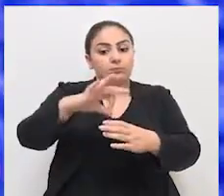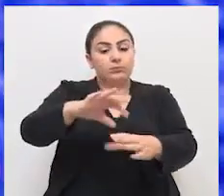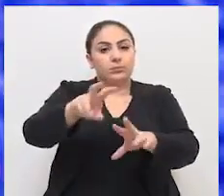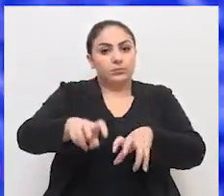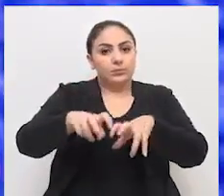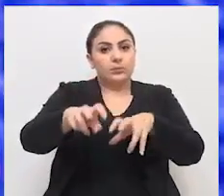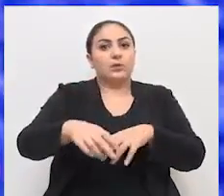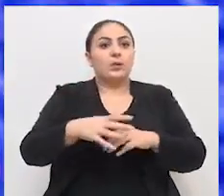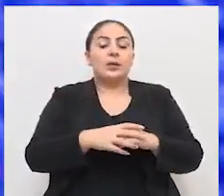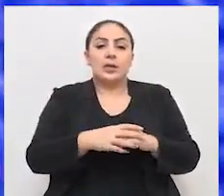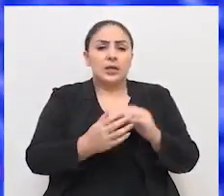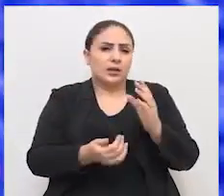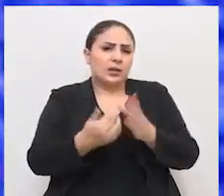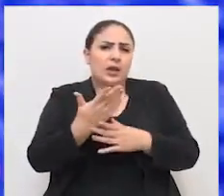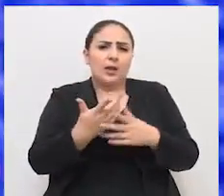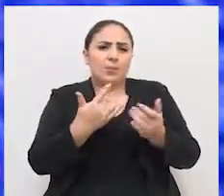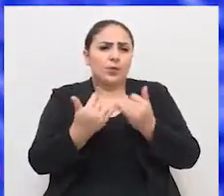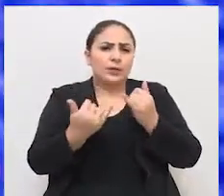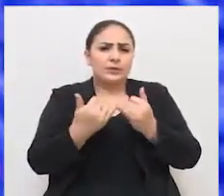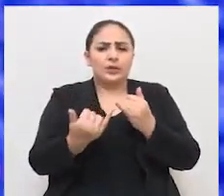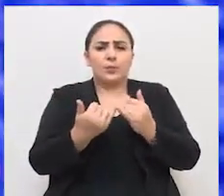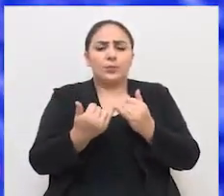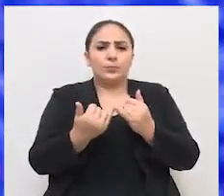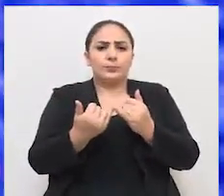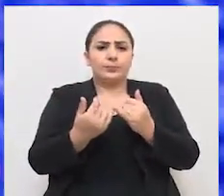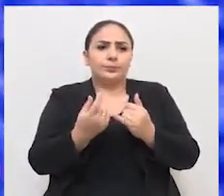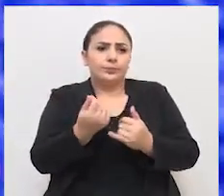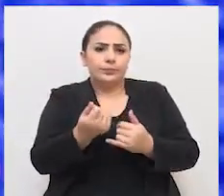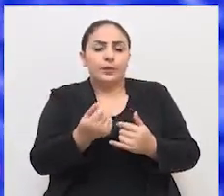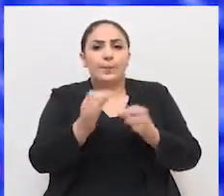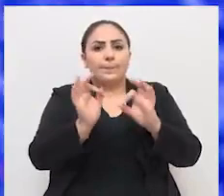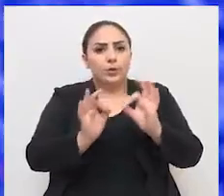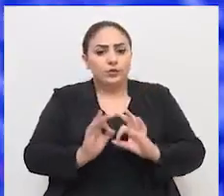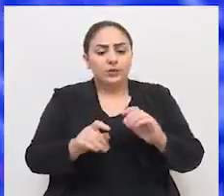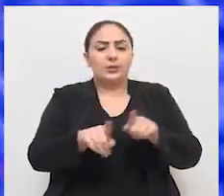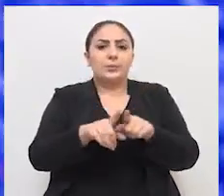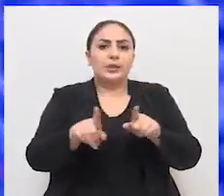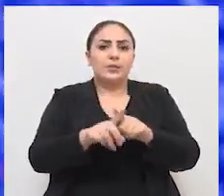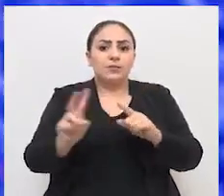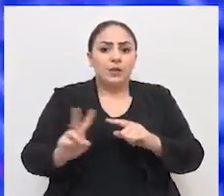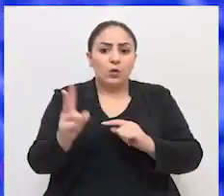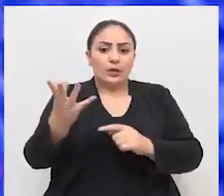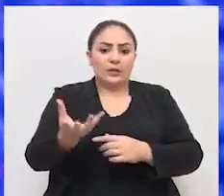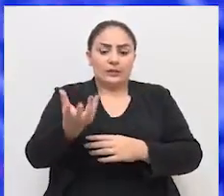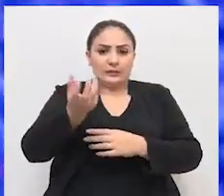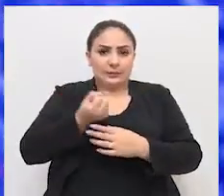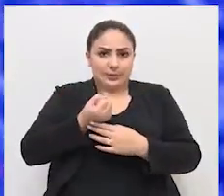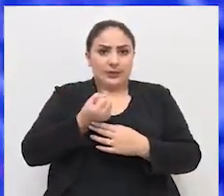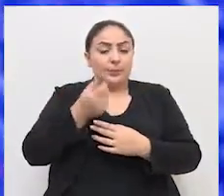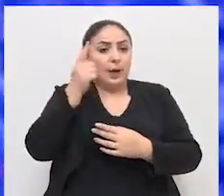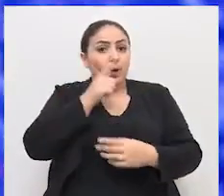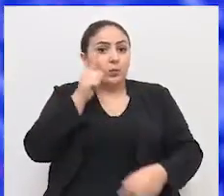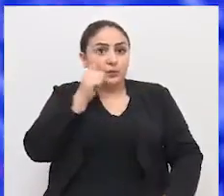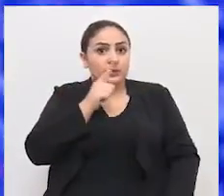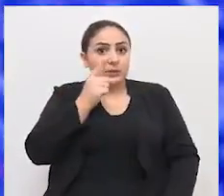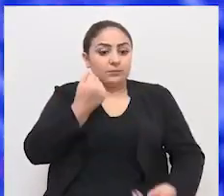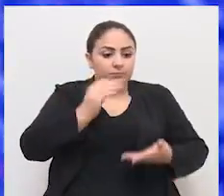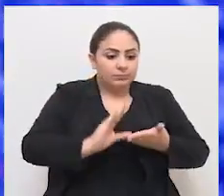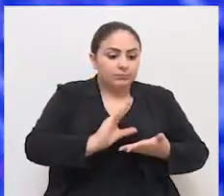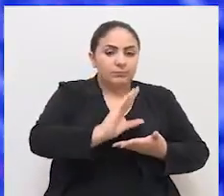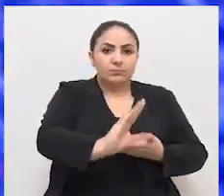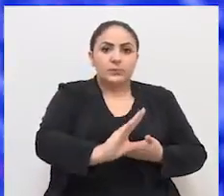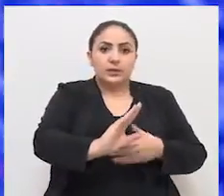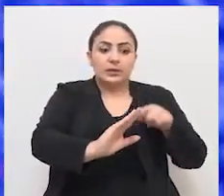poderão render, através de projetos e valores que serão arrecadados, para